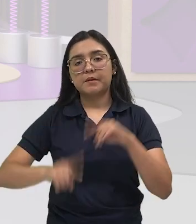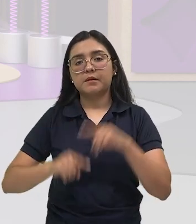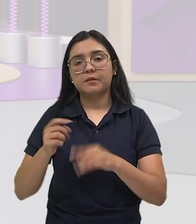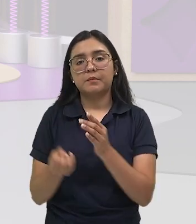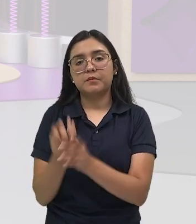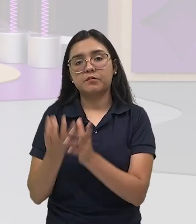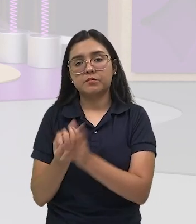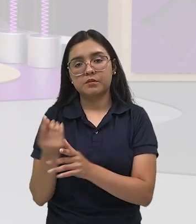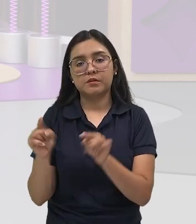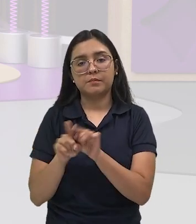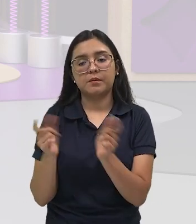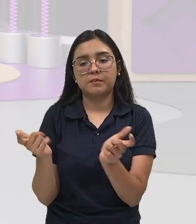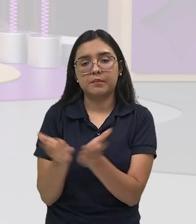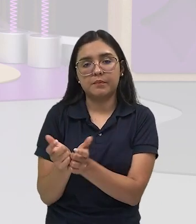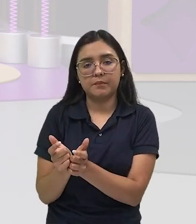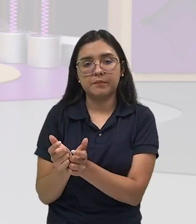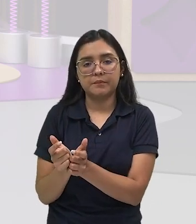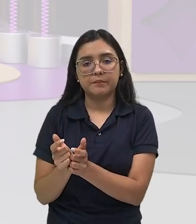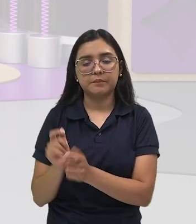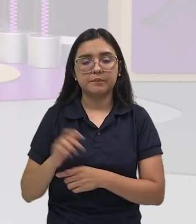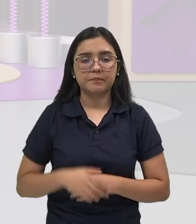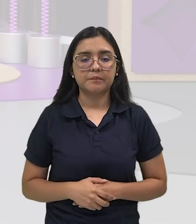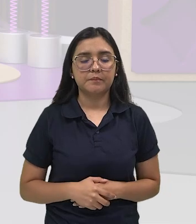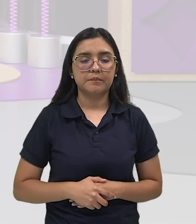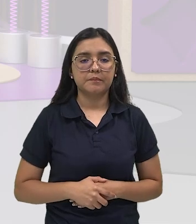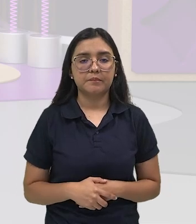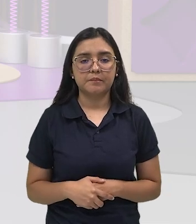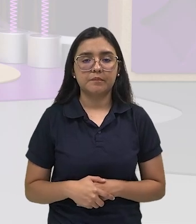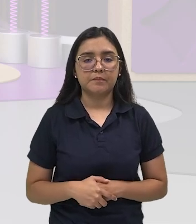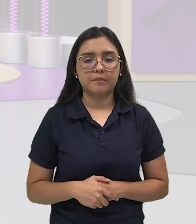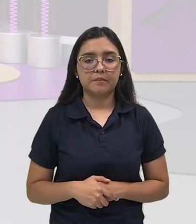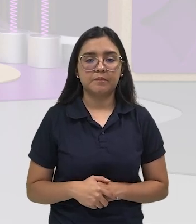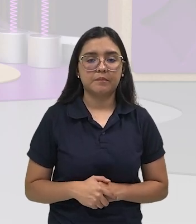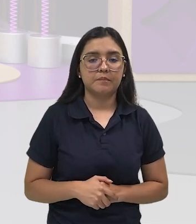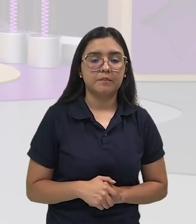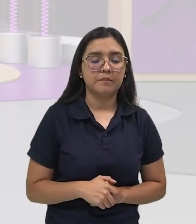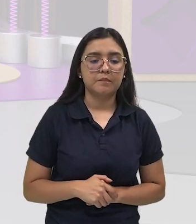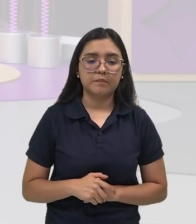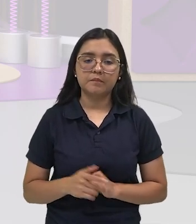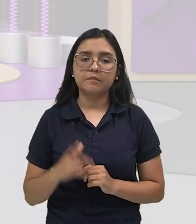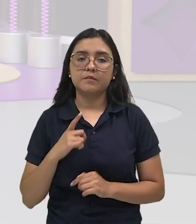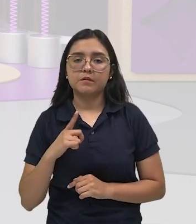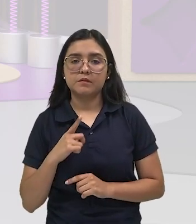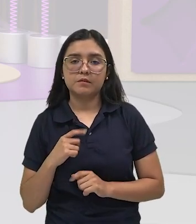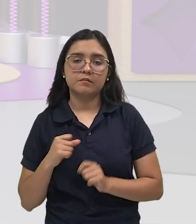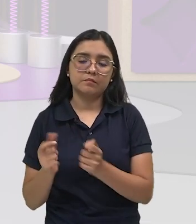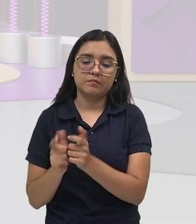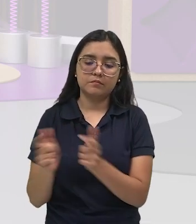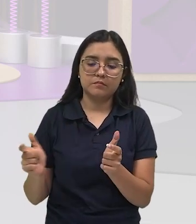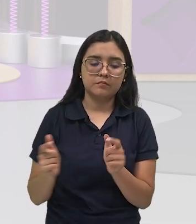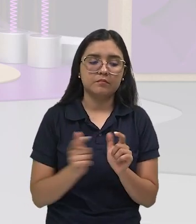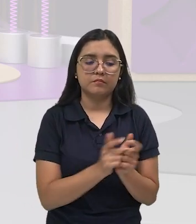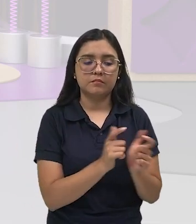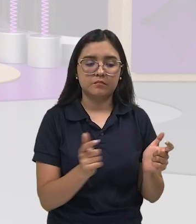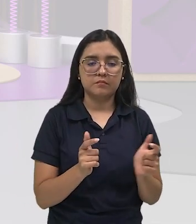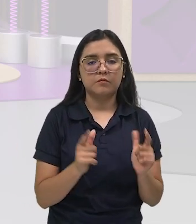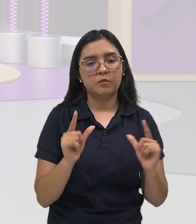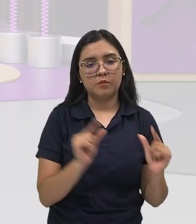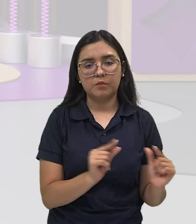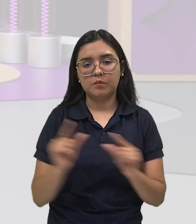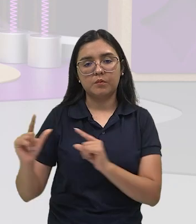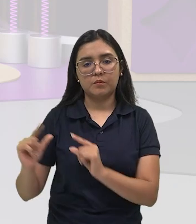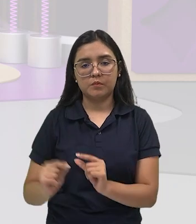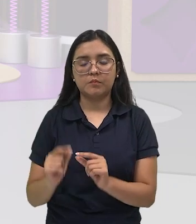de produtos. Então, quando isso acontecer, aumenta uma, o outro também aumenta, ou diminui uma e o outro diminui,